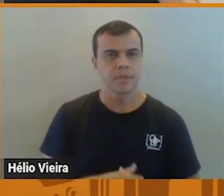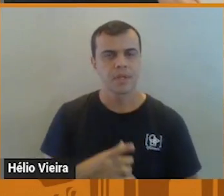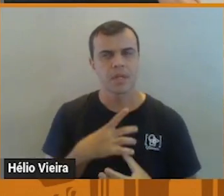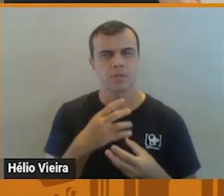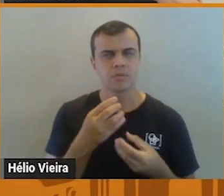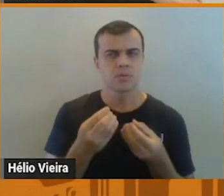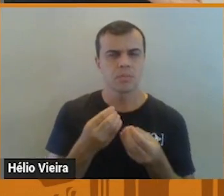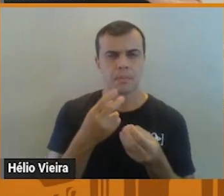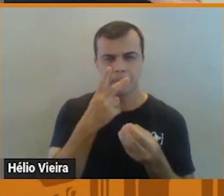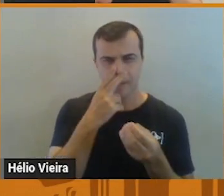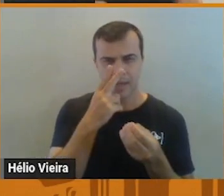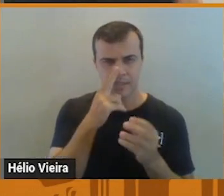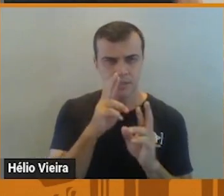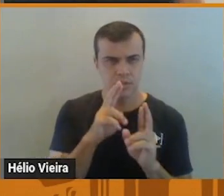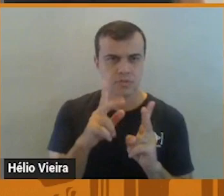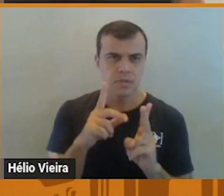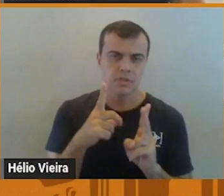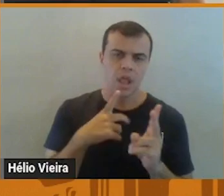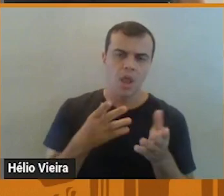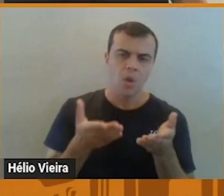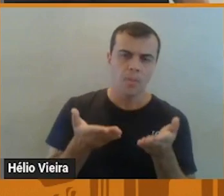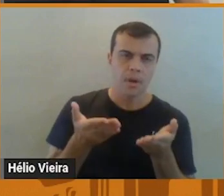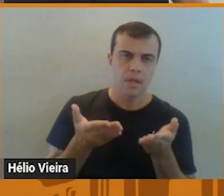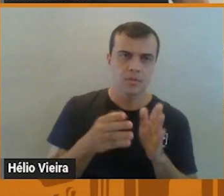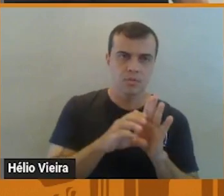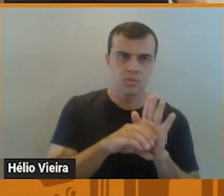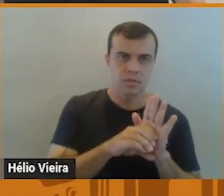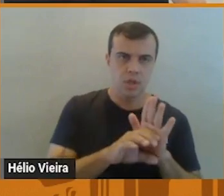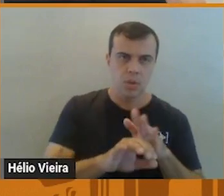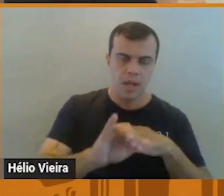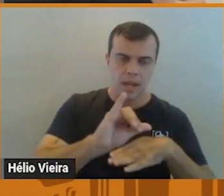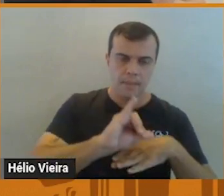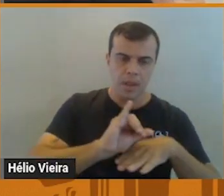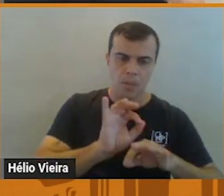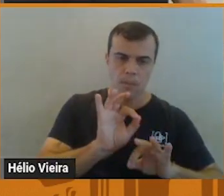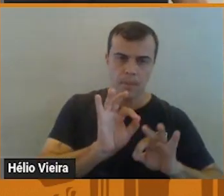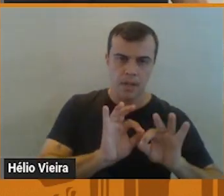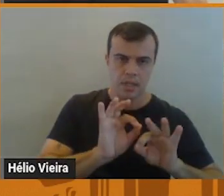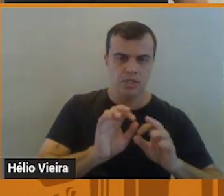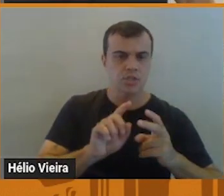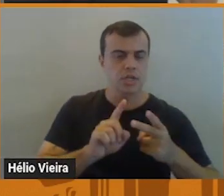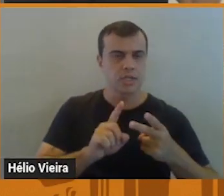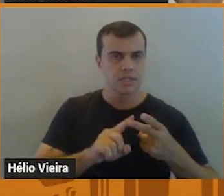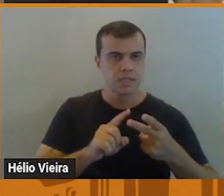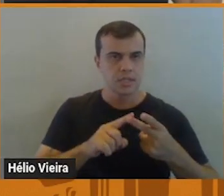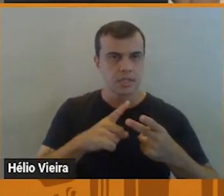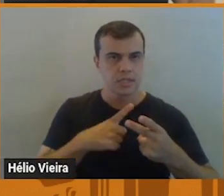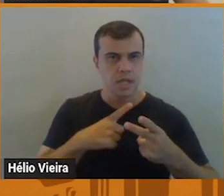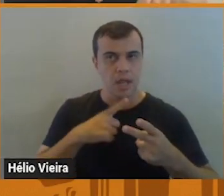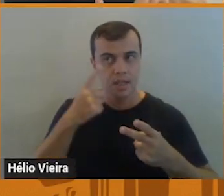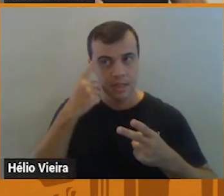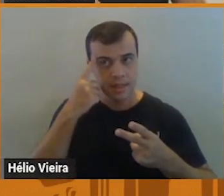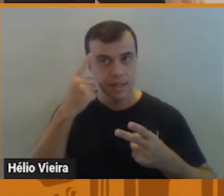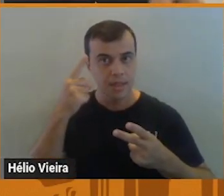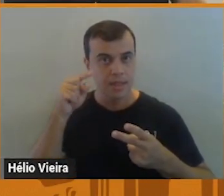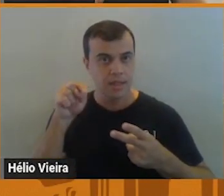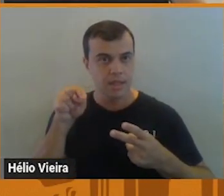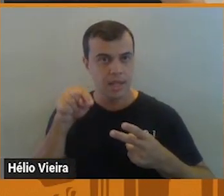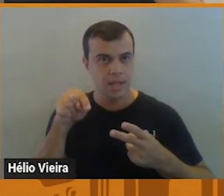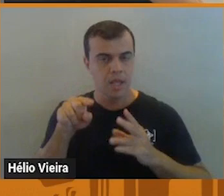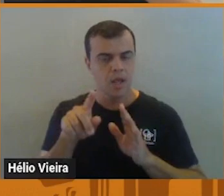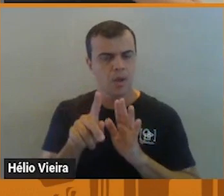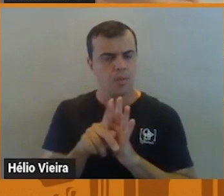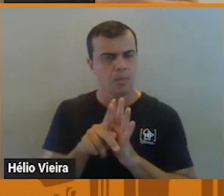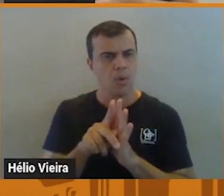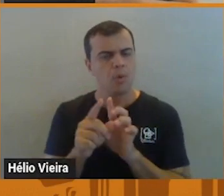Um contraponto que existiria, né, entre o conceito de uma capital planejada, que parte de um ideário republicano,